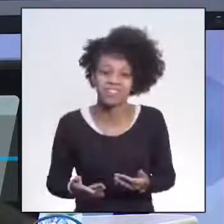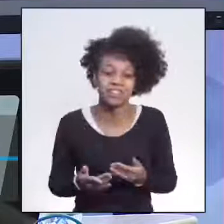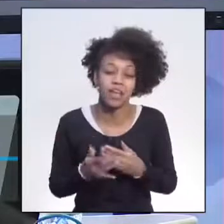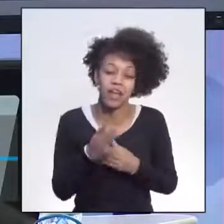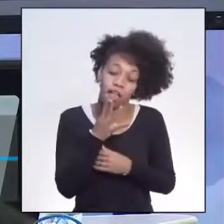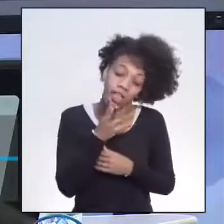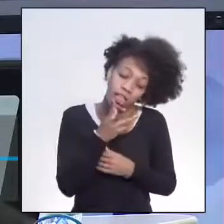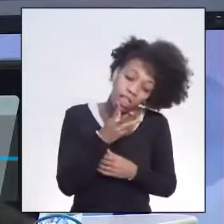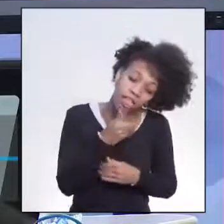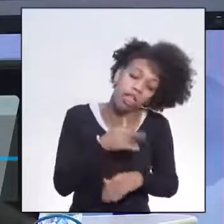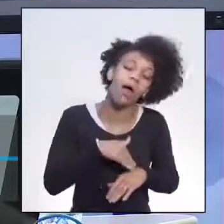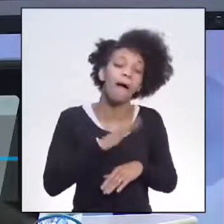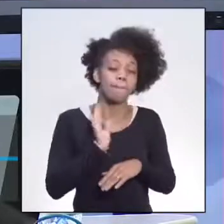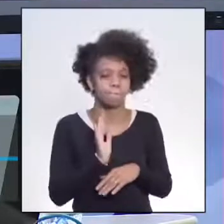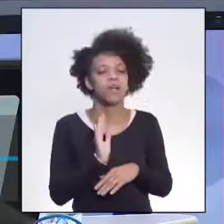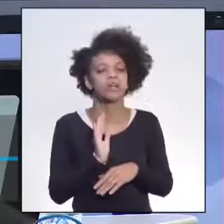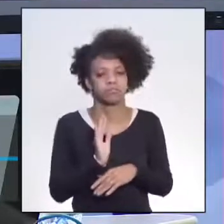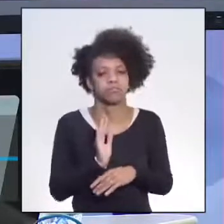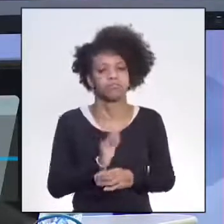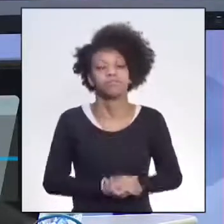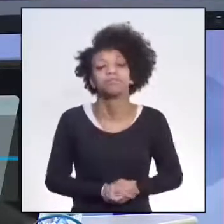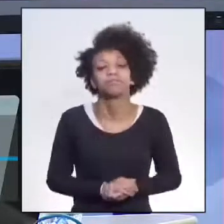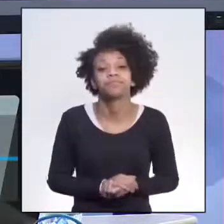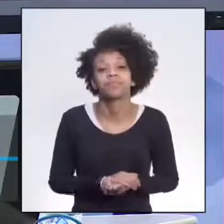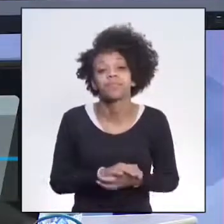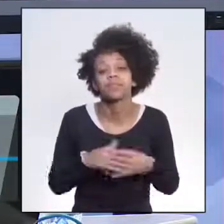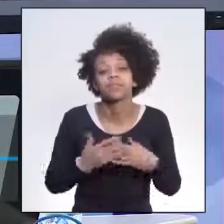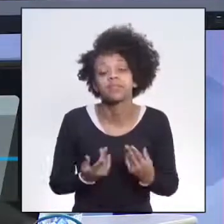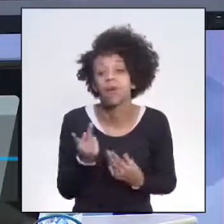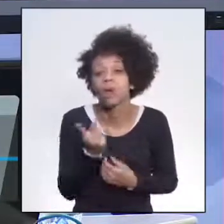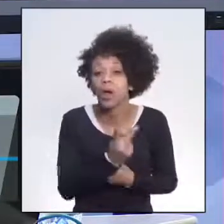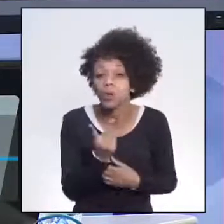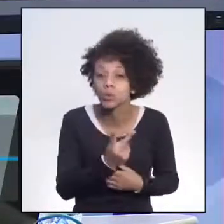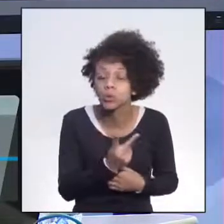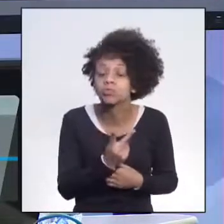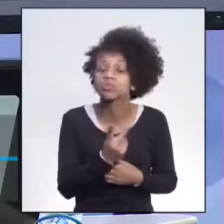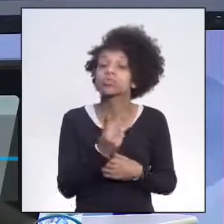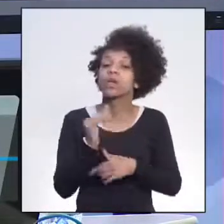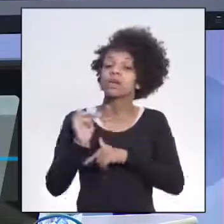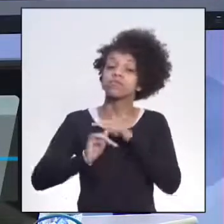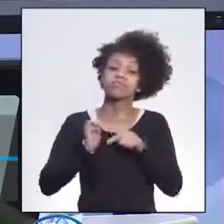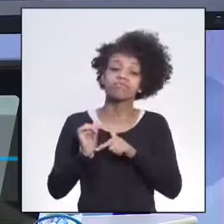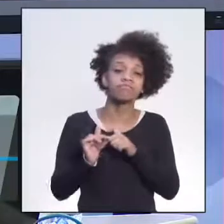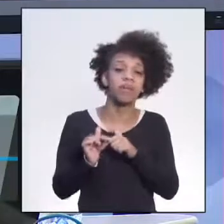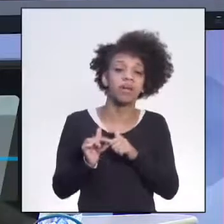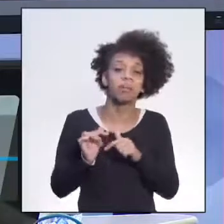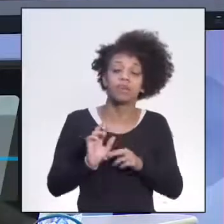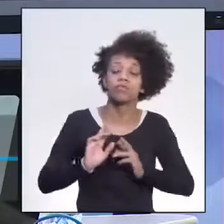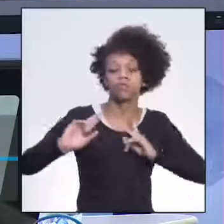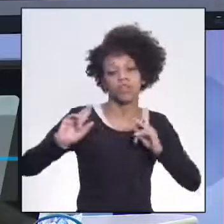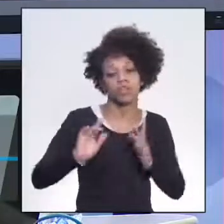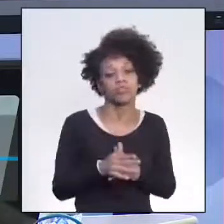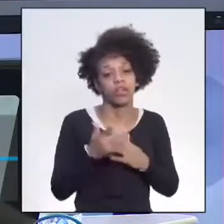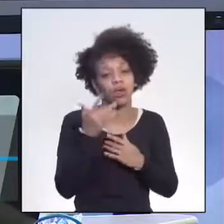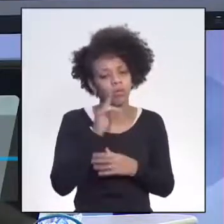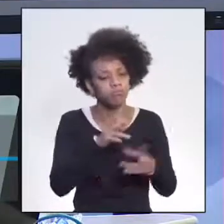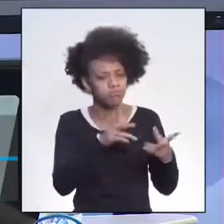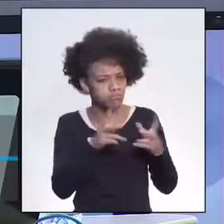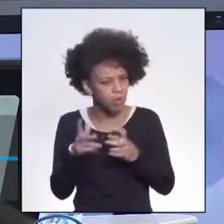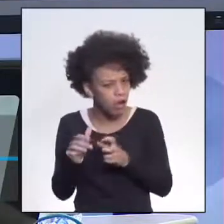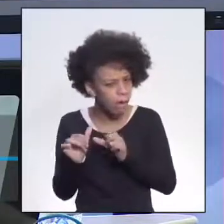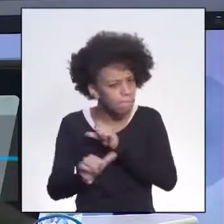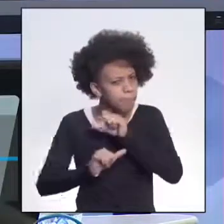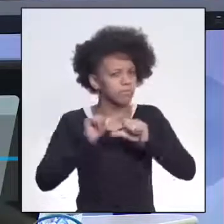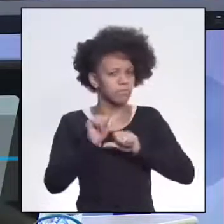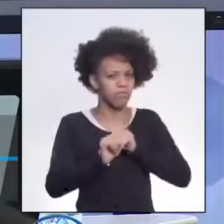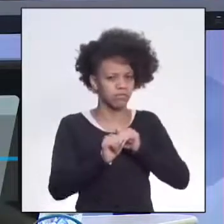Para que eu consiga me comunicar. Então, são dois instrumentos, mas que trabalham de formas diferentes. E a gente consegue observar a